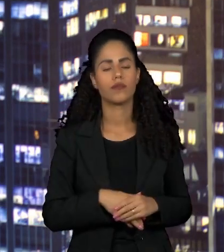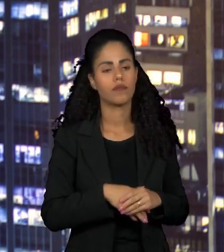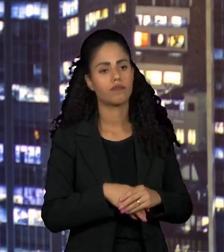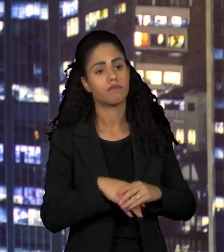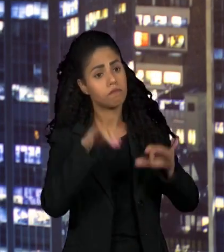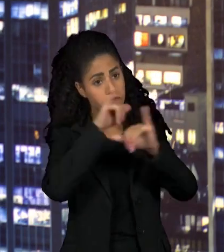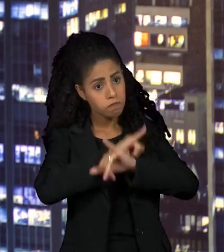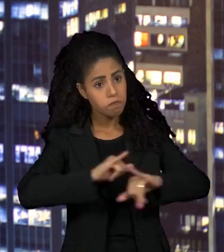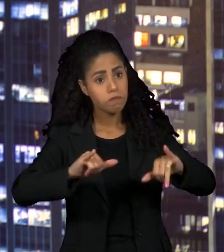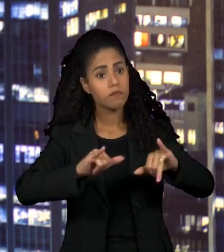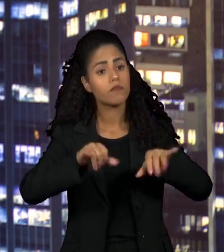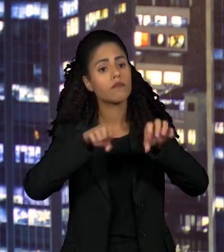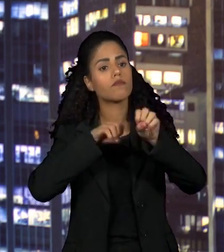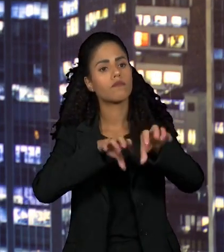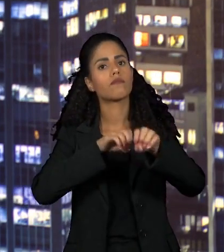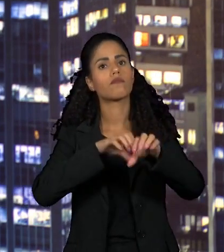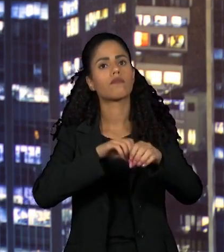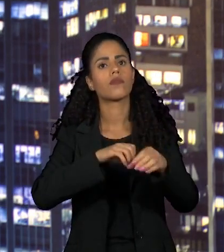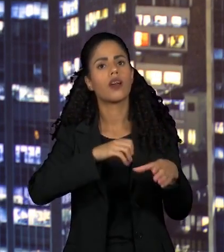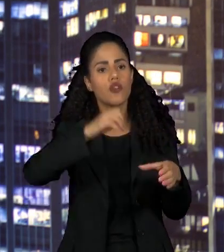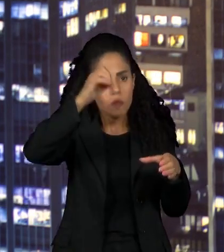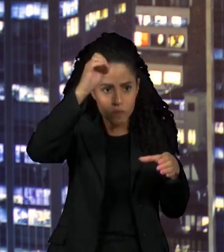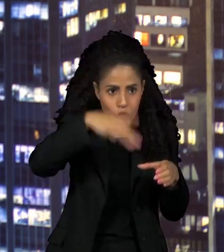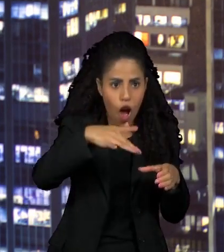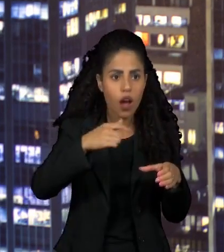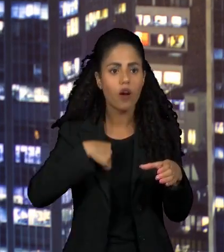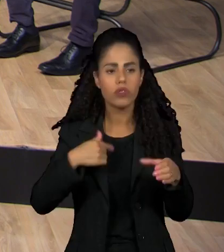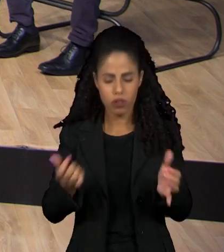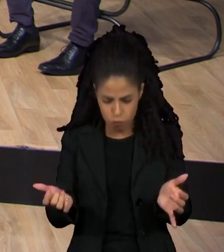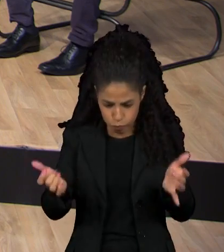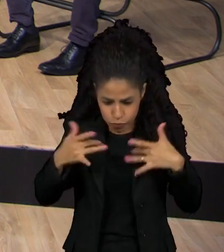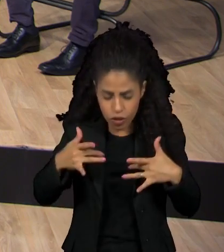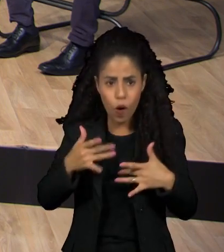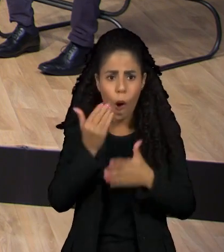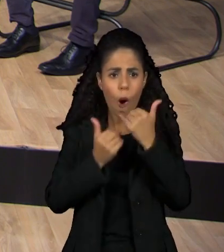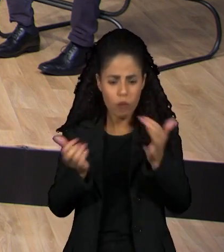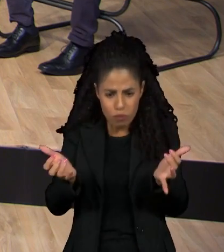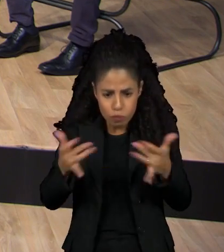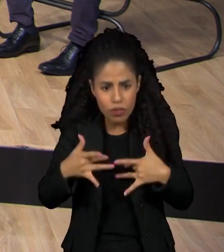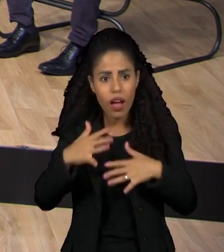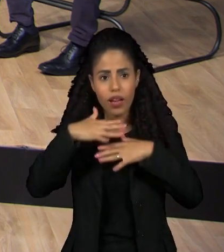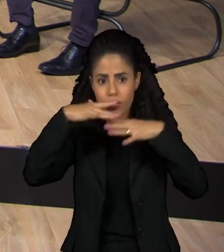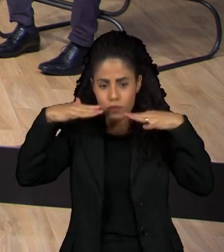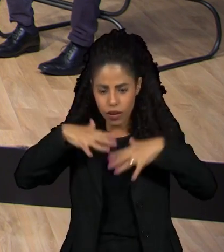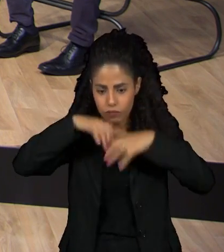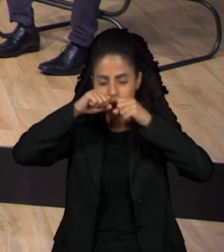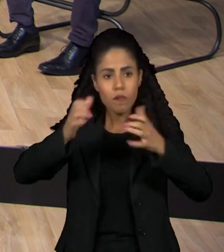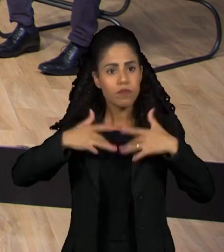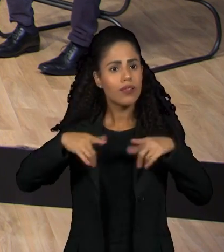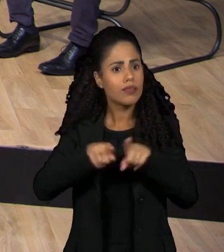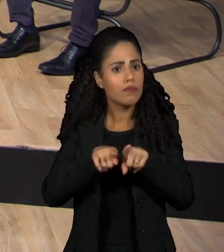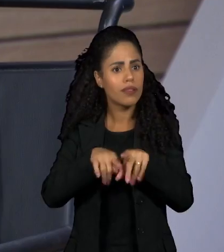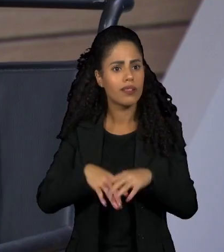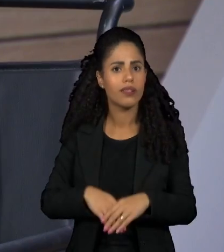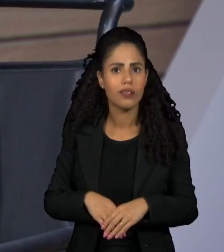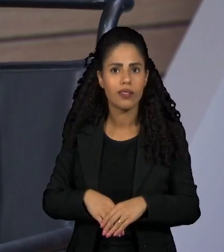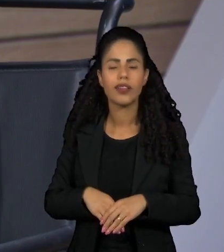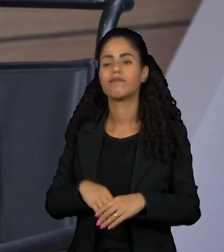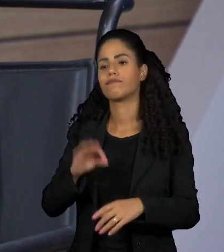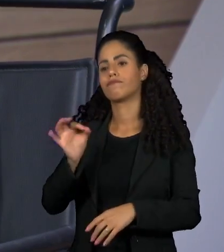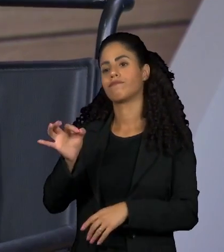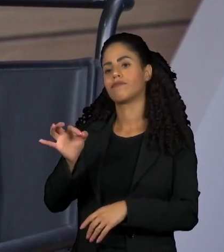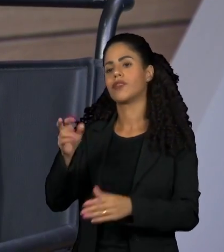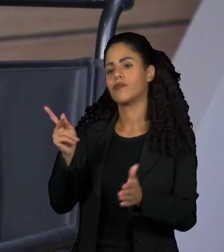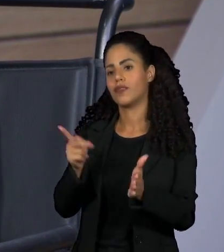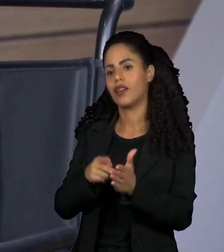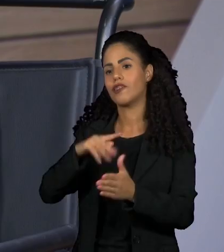para a gente hoje, o jogar fora está sendo jogar para dentro da gente, né? É bem Exatamente. isso, né? Exatamente. Professora, palavrinha final. Eu faço